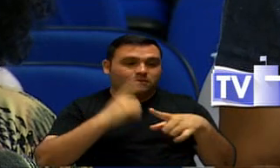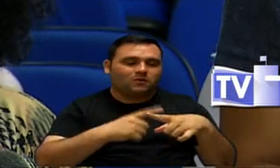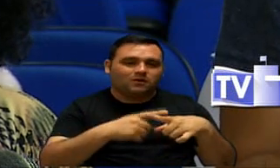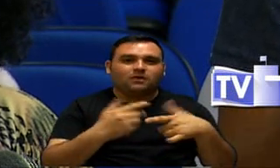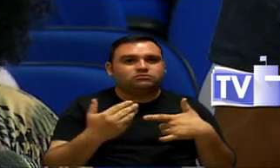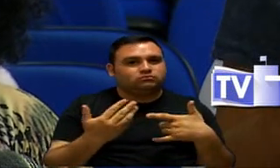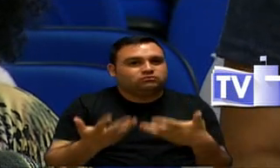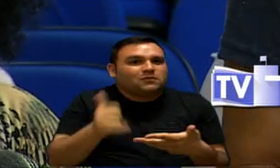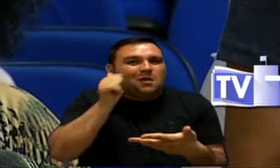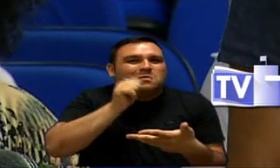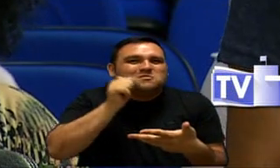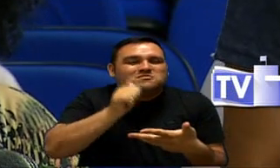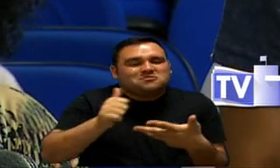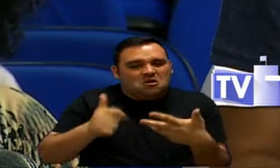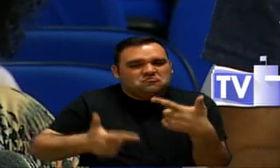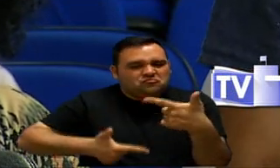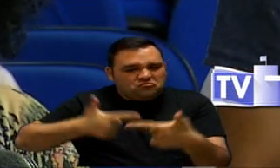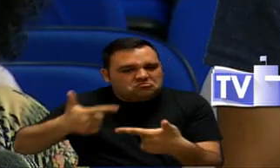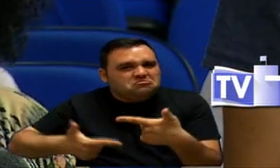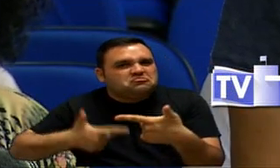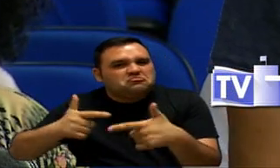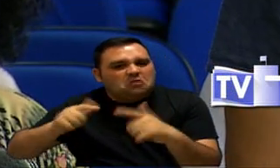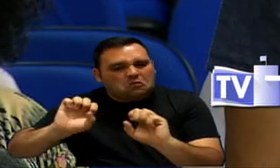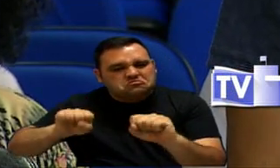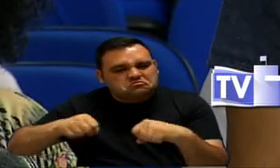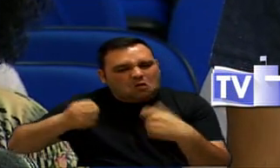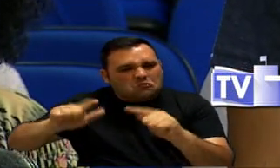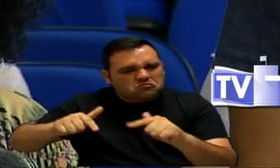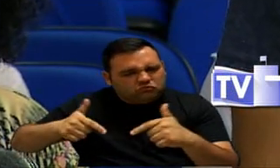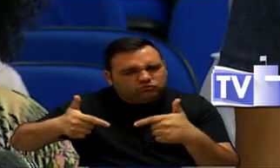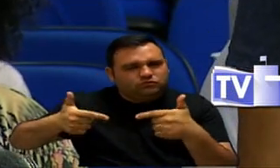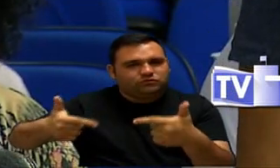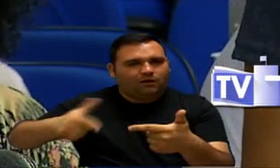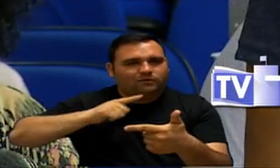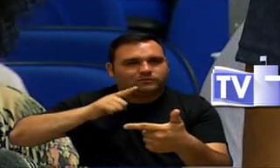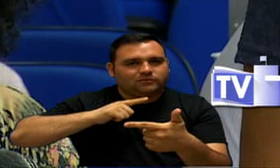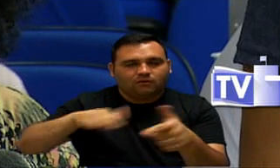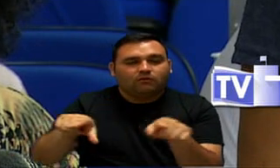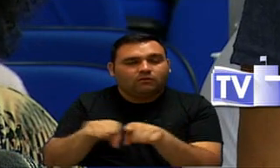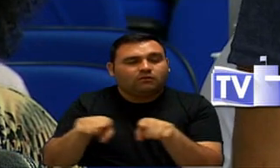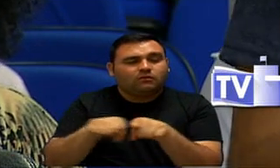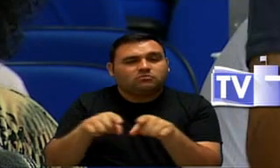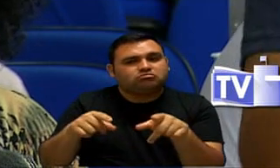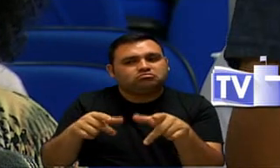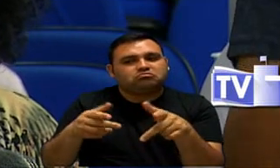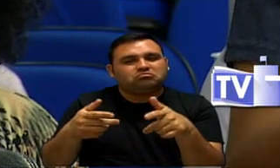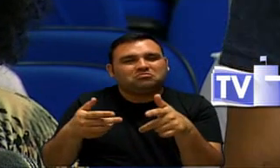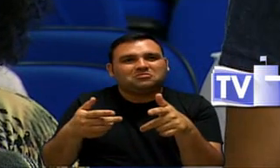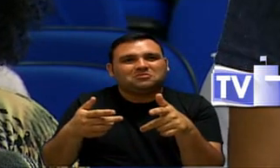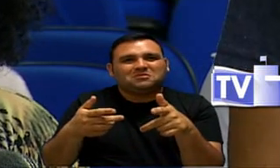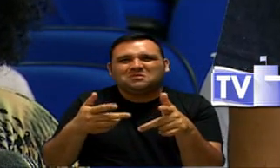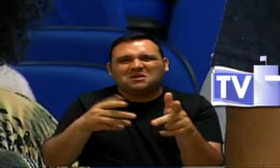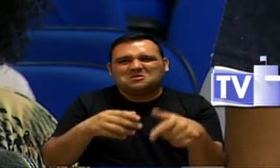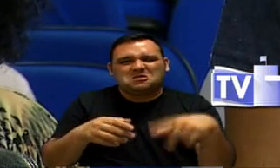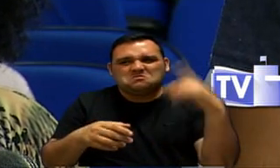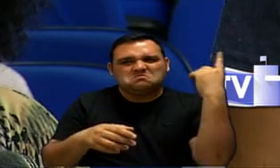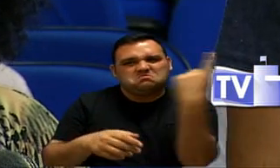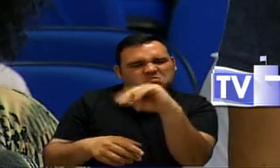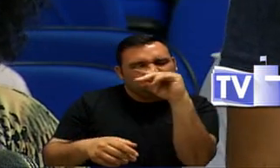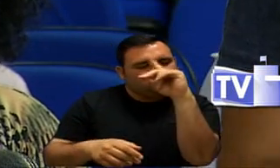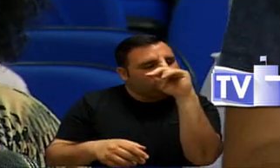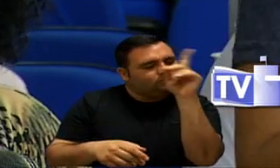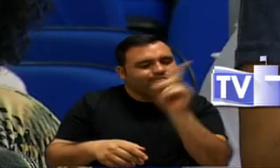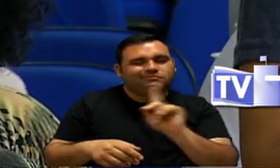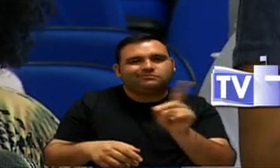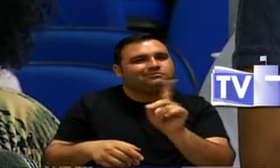mulheres valorosas, mulheres guerreiras, e merece, acho que nem bater com uma rosa. Eu acho que